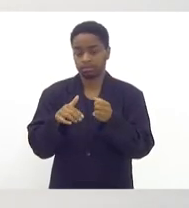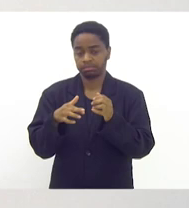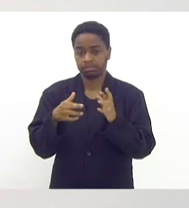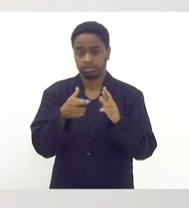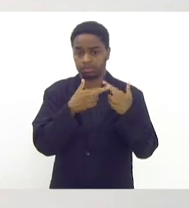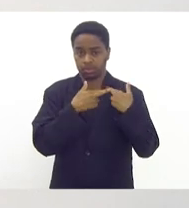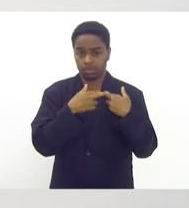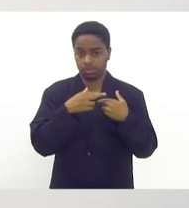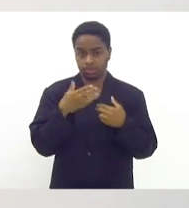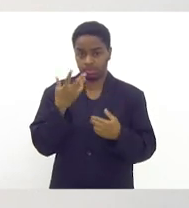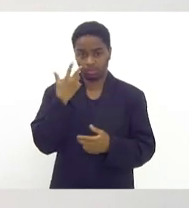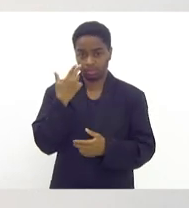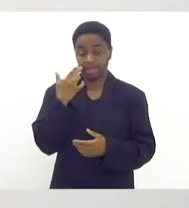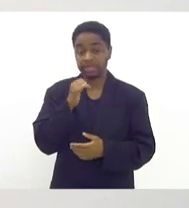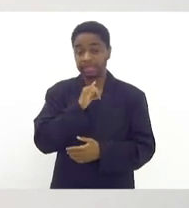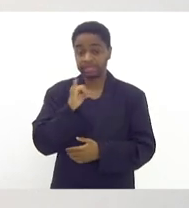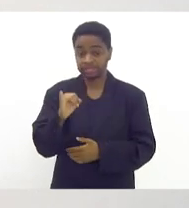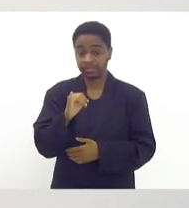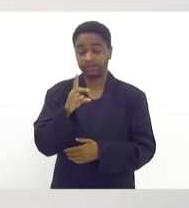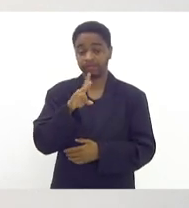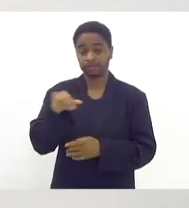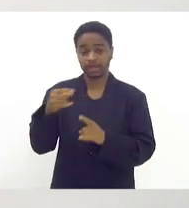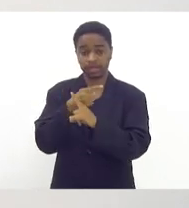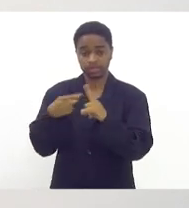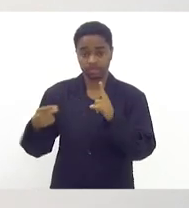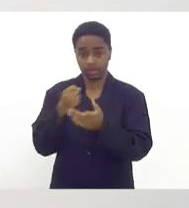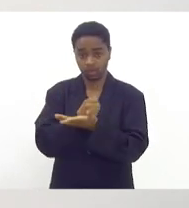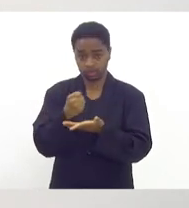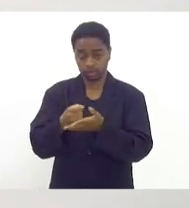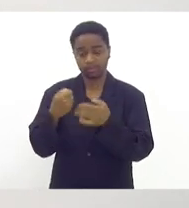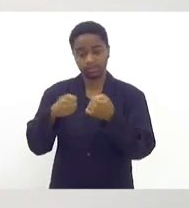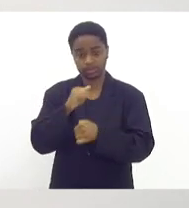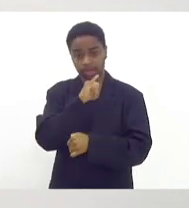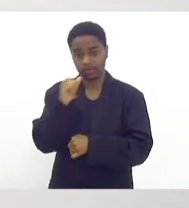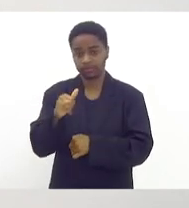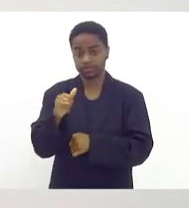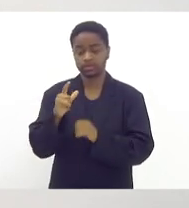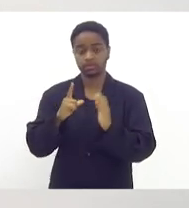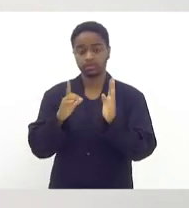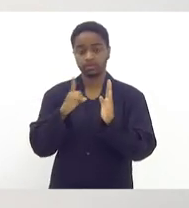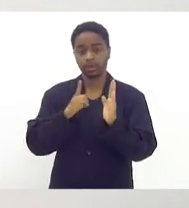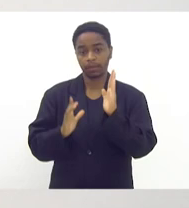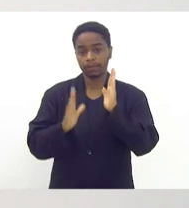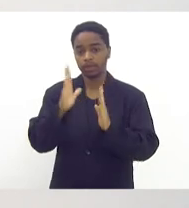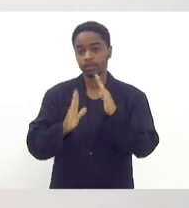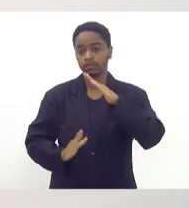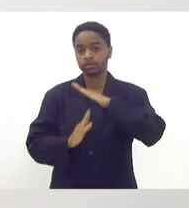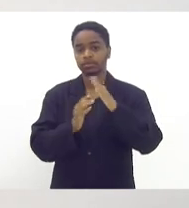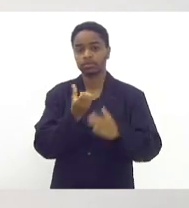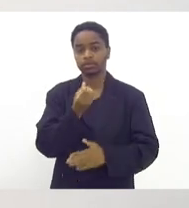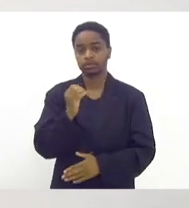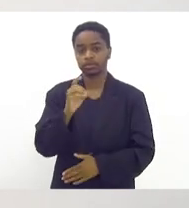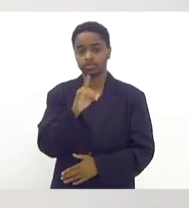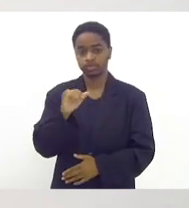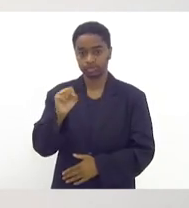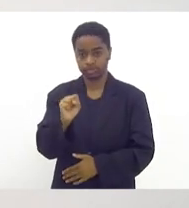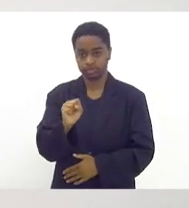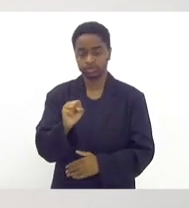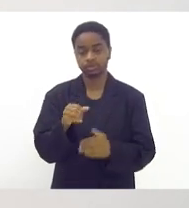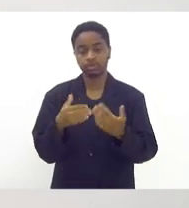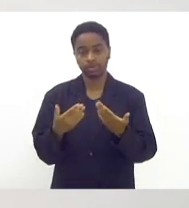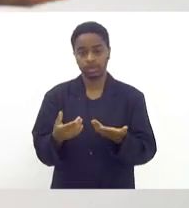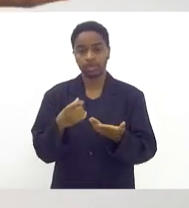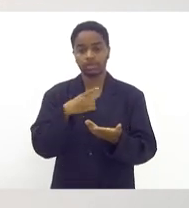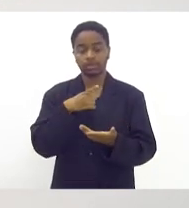direito à informação se você vai rescindir comunique avise Avise com esse prazo de 60 dias experiência STJ é Clara farta a partir do qual a defesa